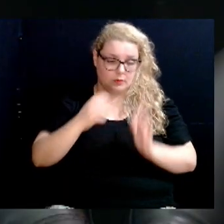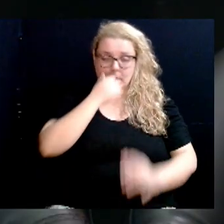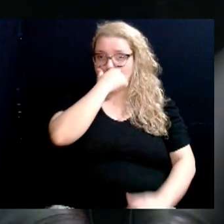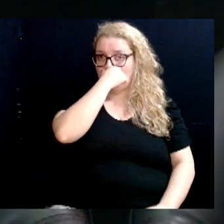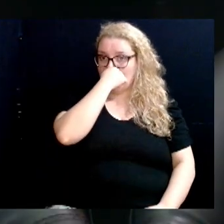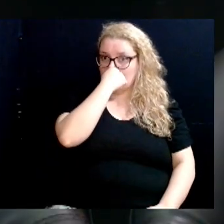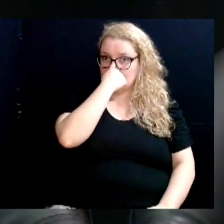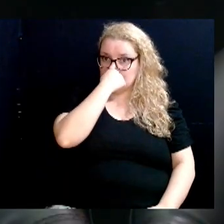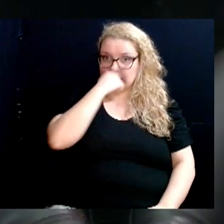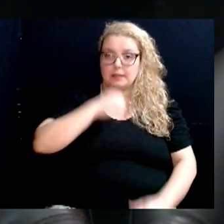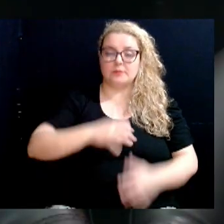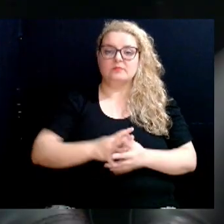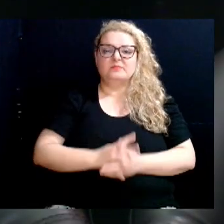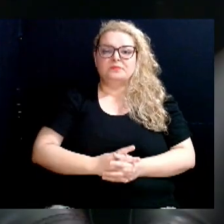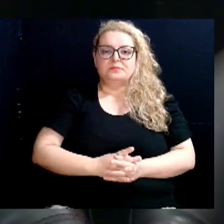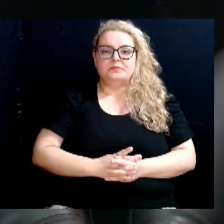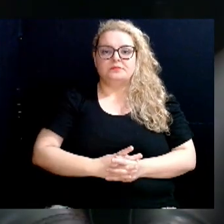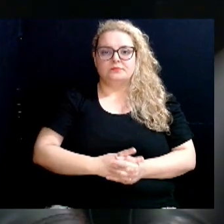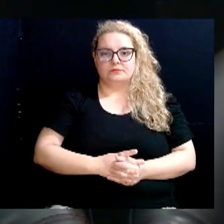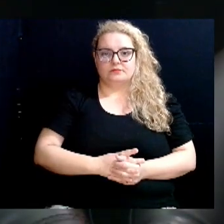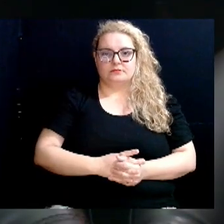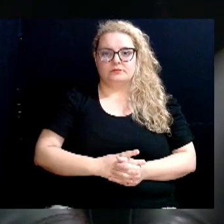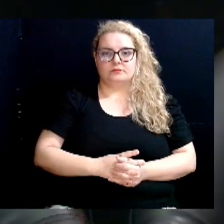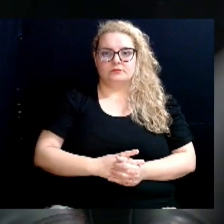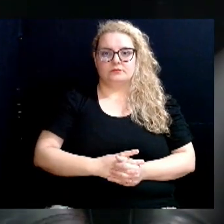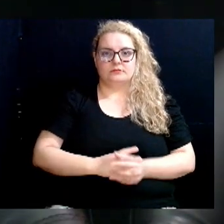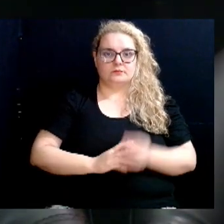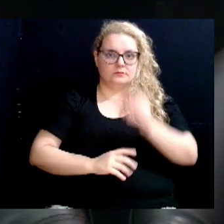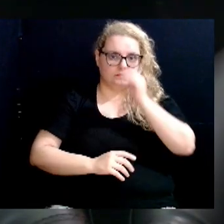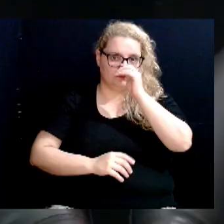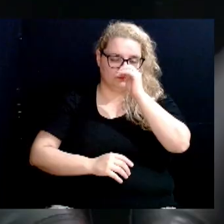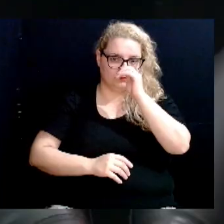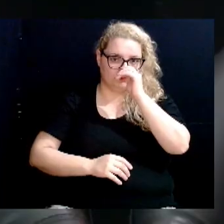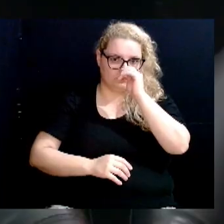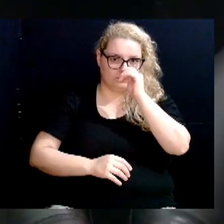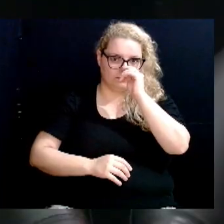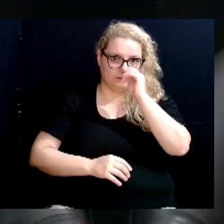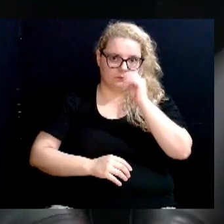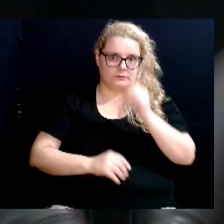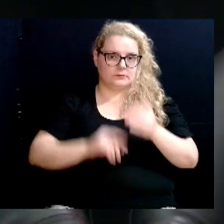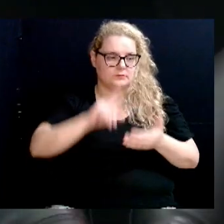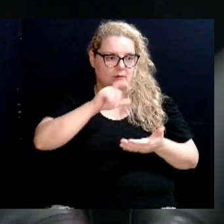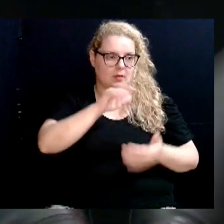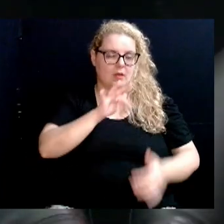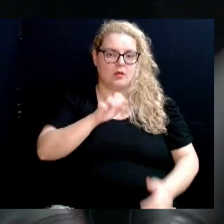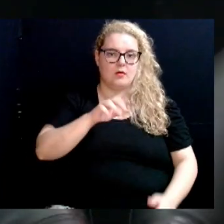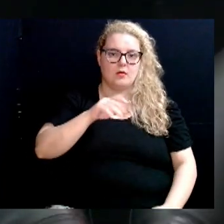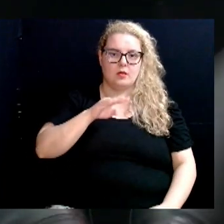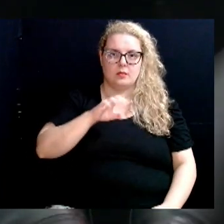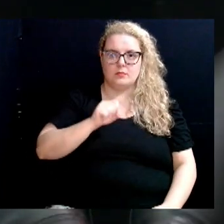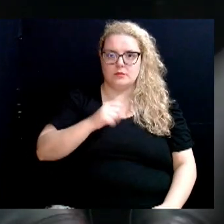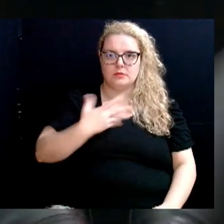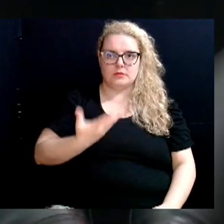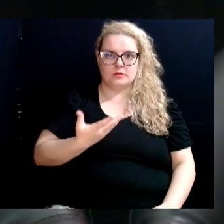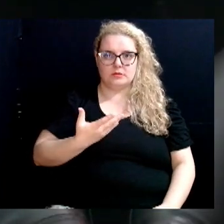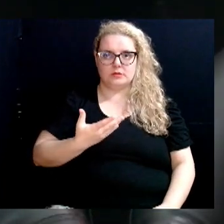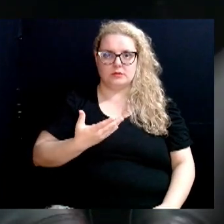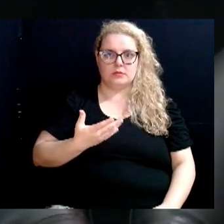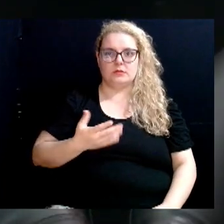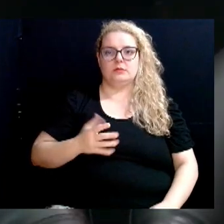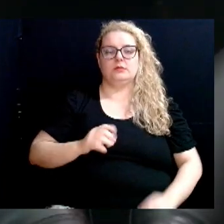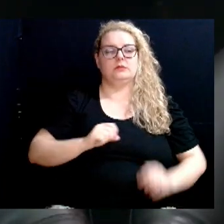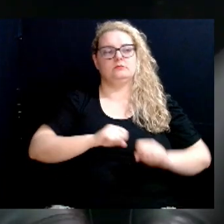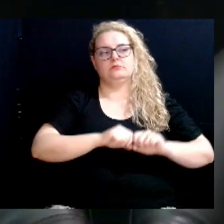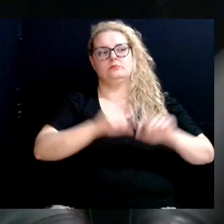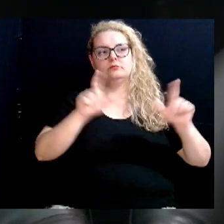assim, recentemente saiu uma foto da Forbes dos Estados Unidos, os homens mais bem-sucedidos. Eles